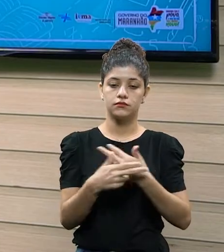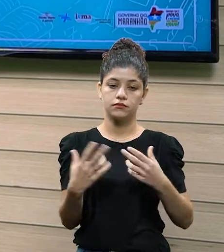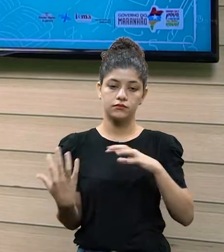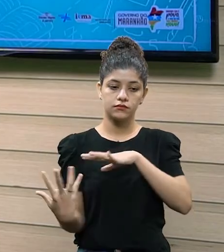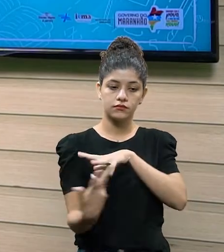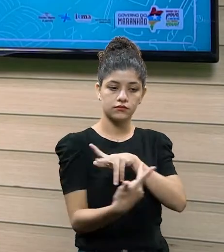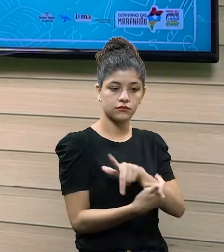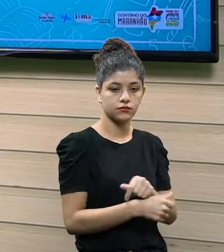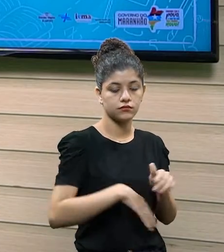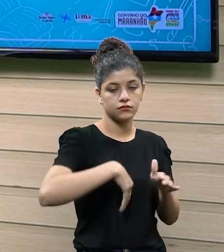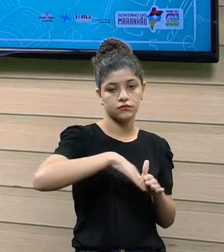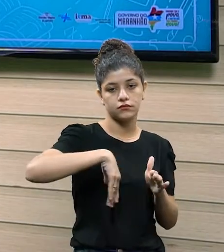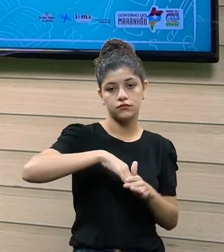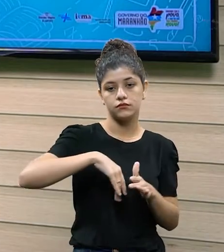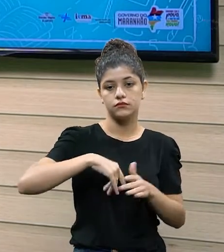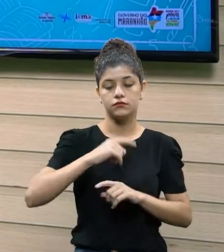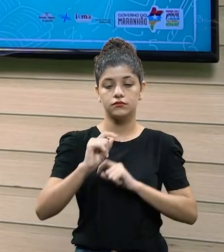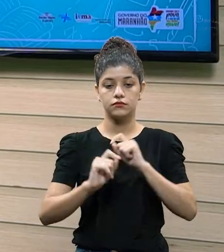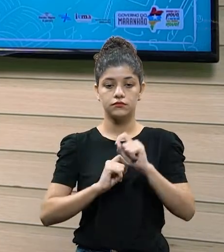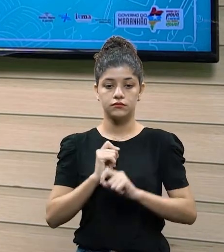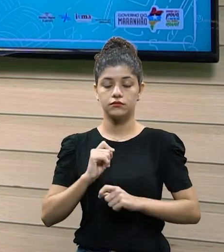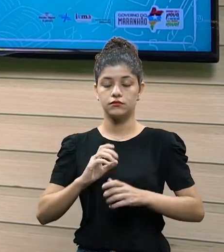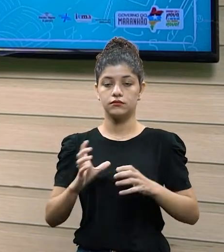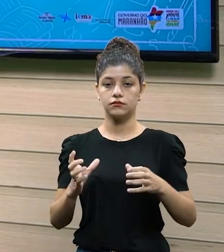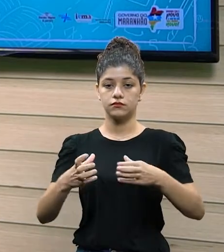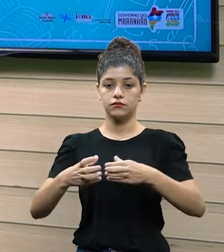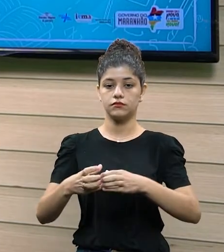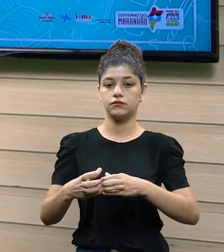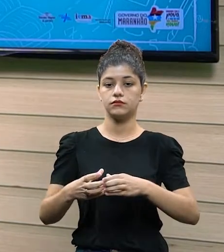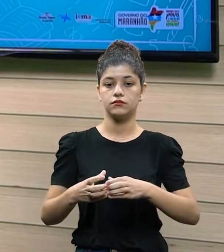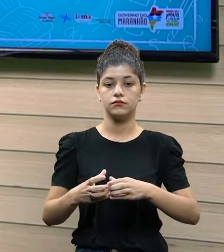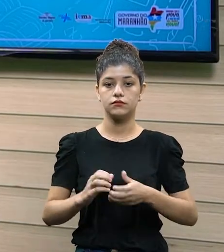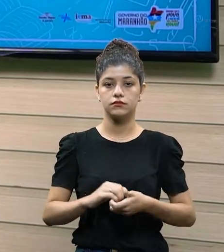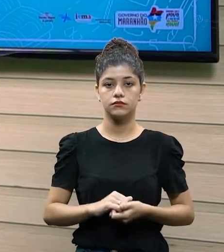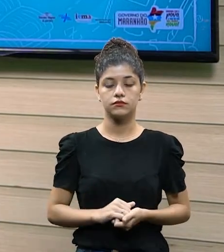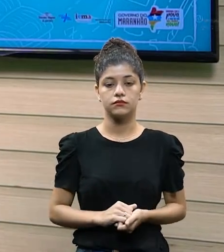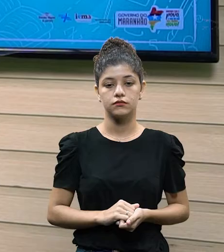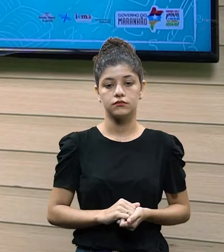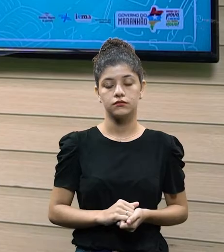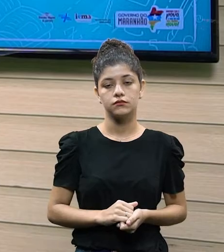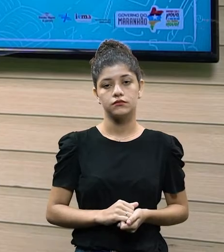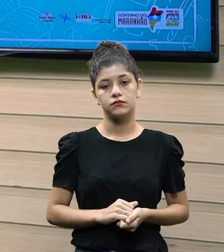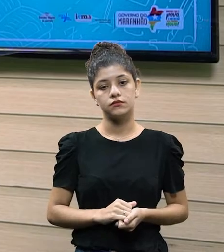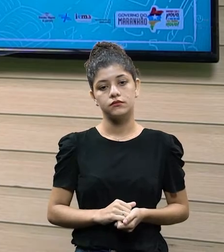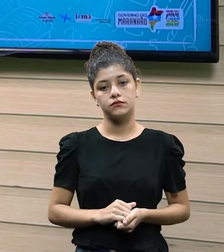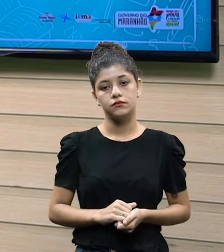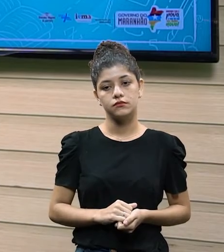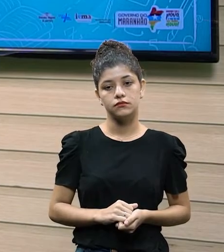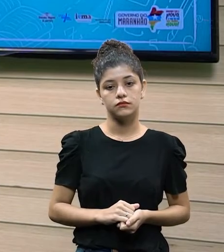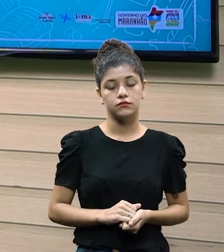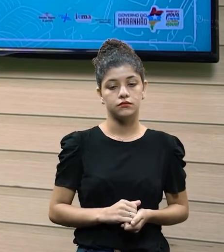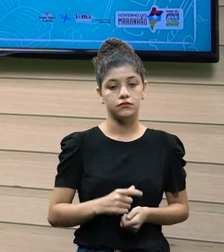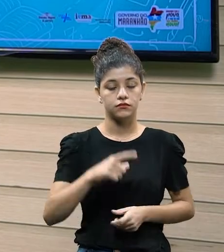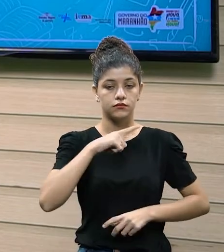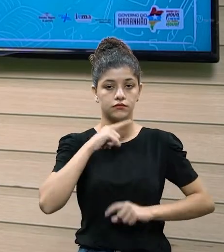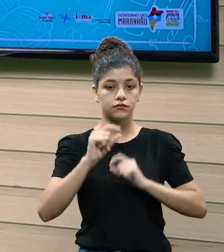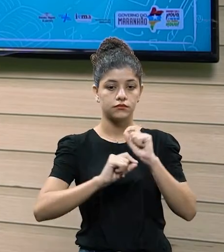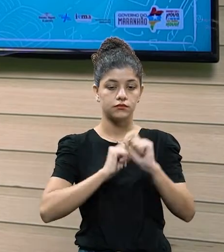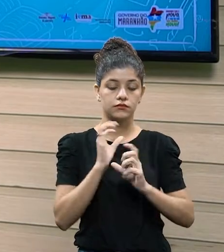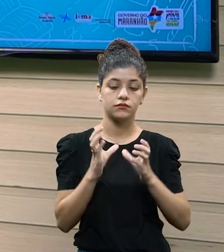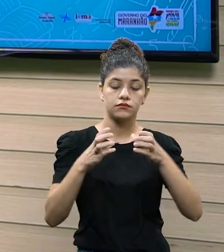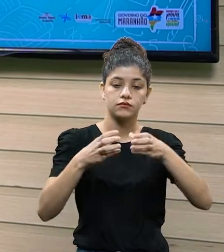esporte, eu não vou citar nenhuma aqui, mas normalmente algumas equipes vencedoras, além da questão técnica, da capacidade técnica, essa questão